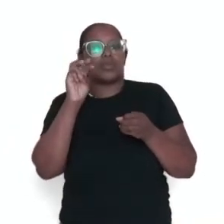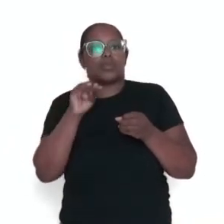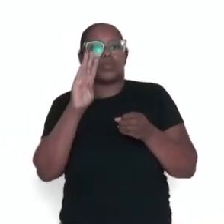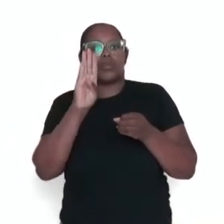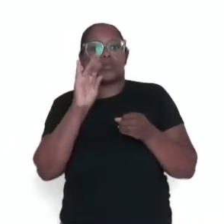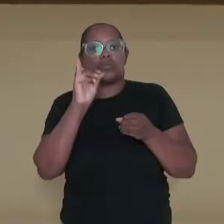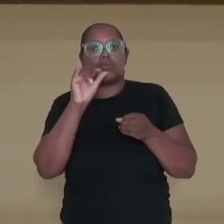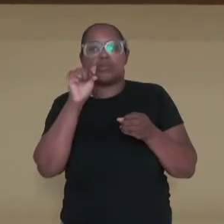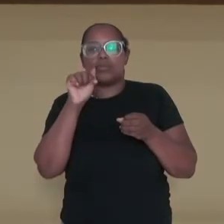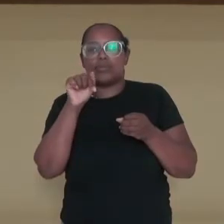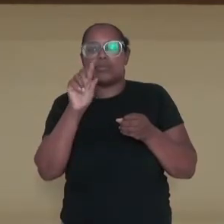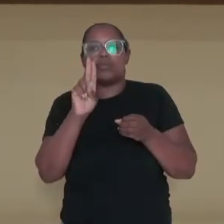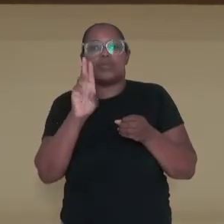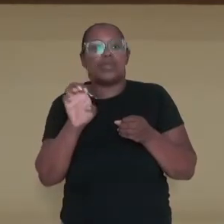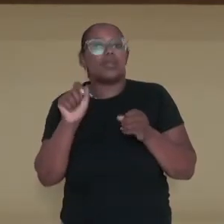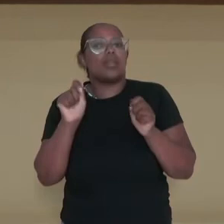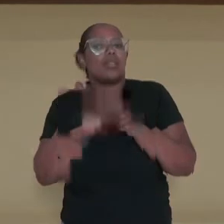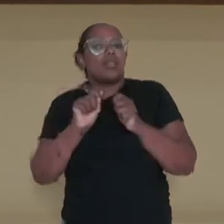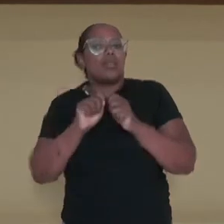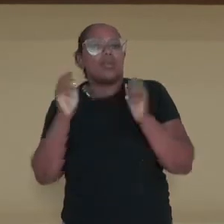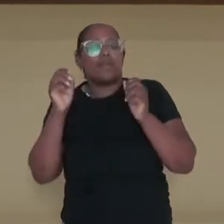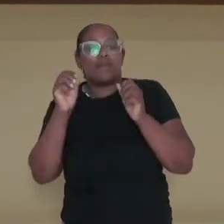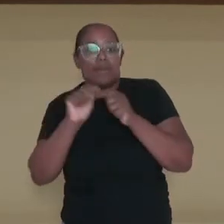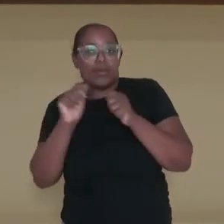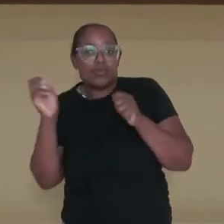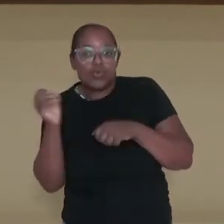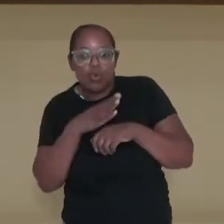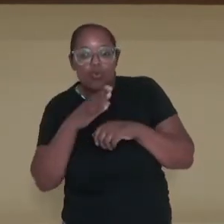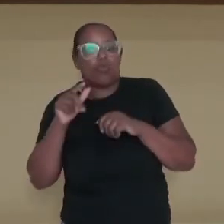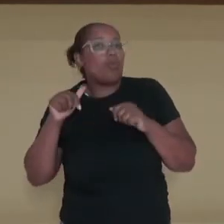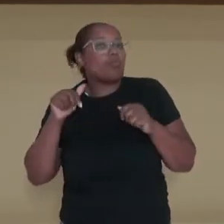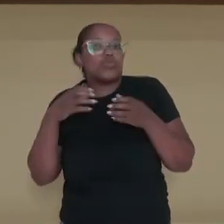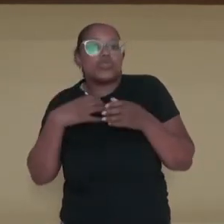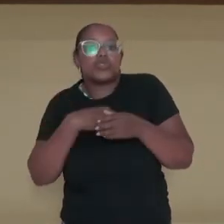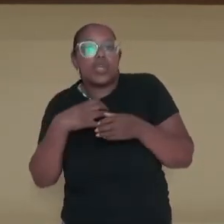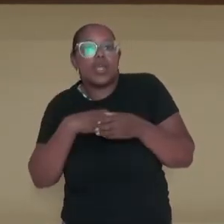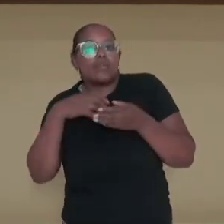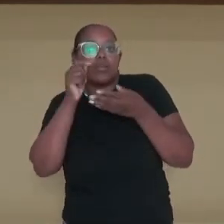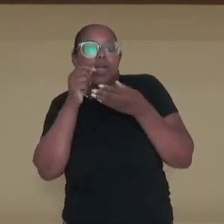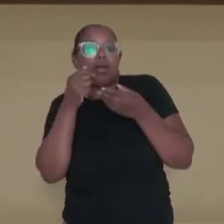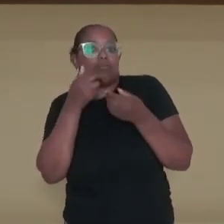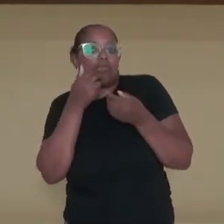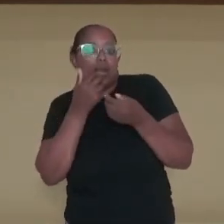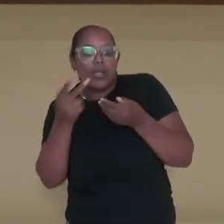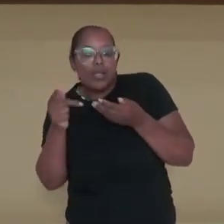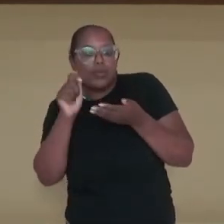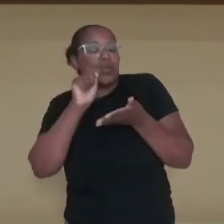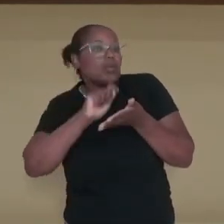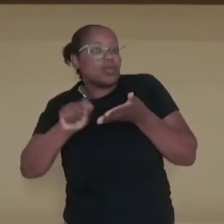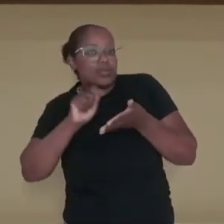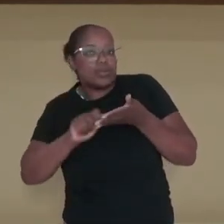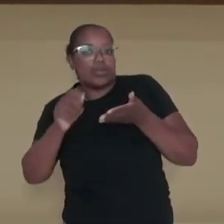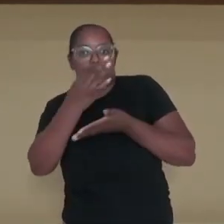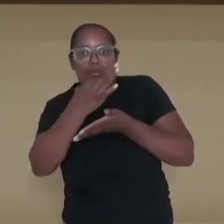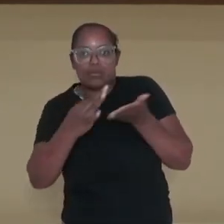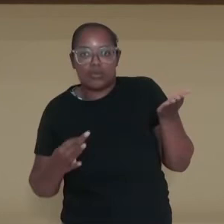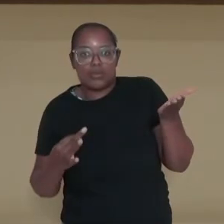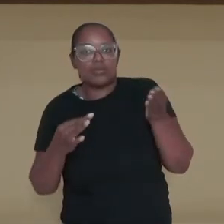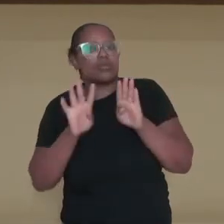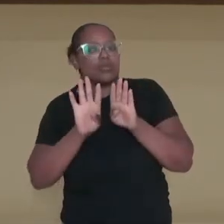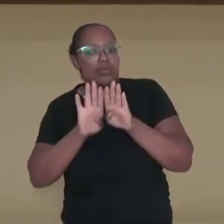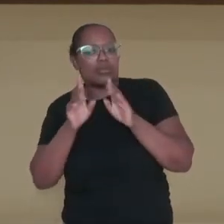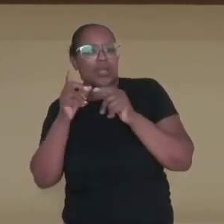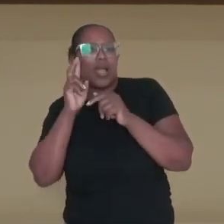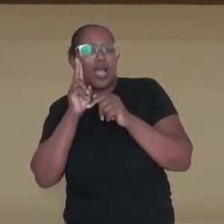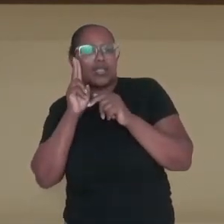modelo de narrativa africana. Um dos elementos da narrativa do conto é o espaço, que é onde ocorre a história que está sendo